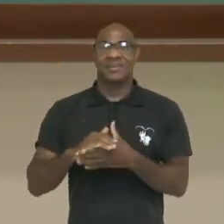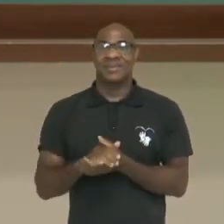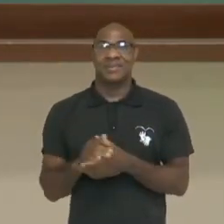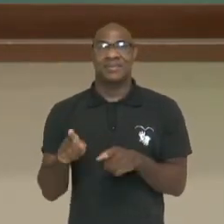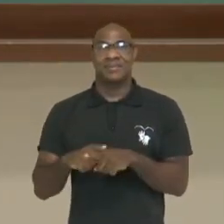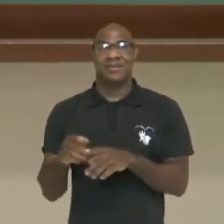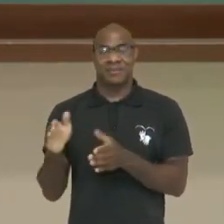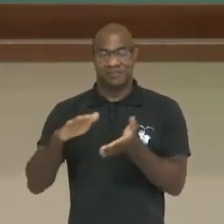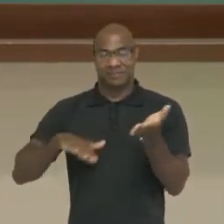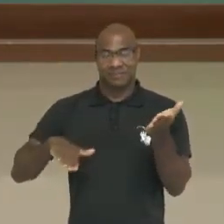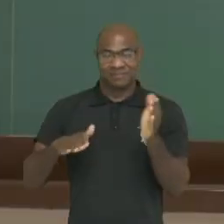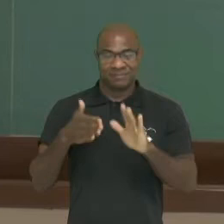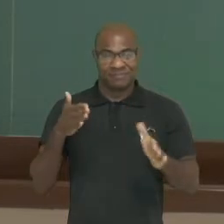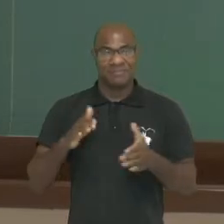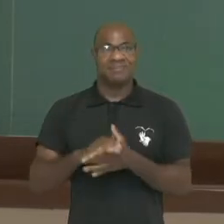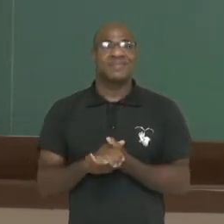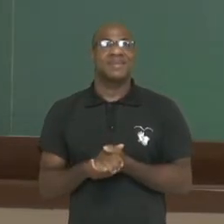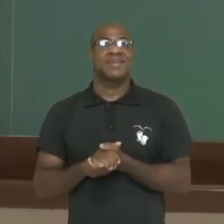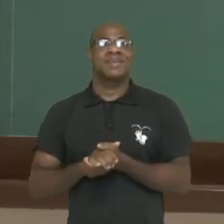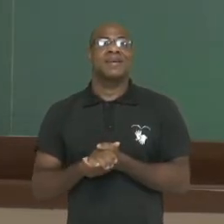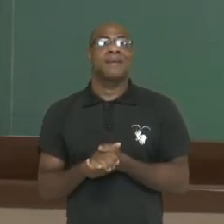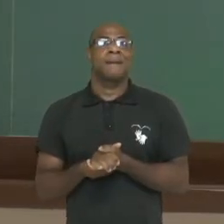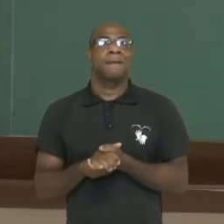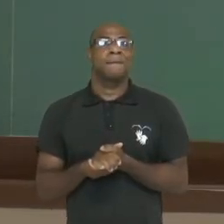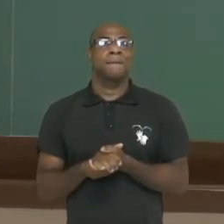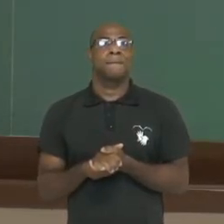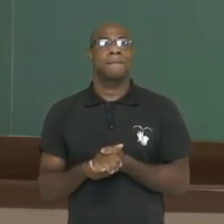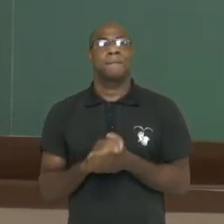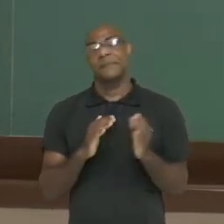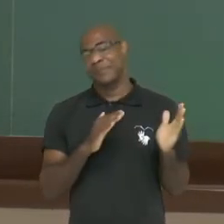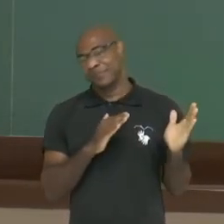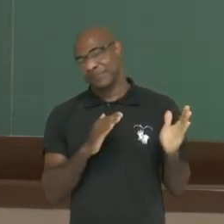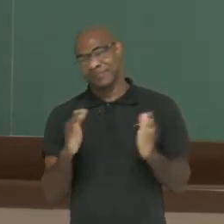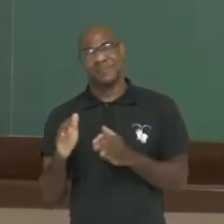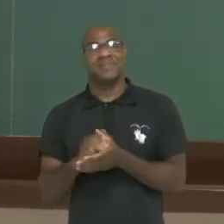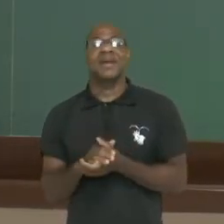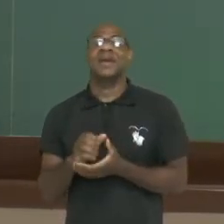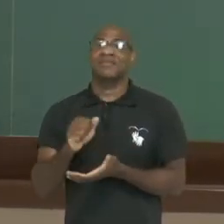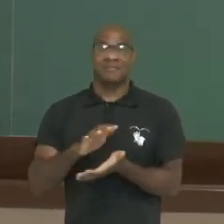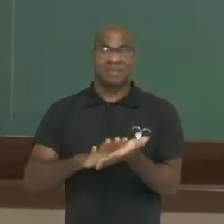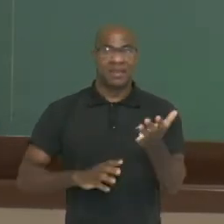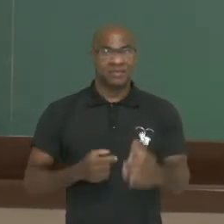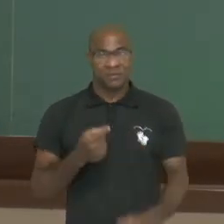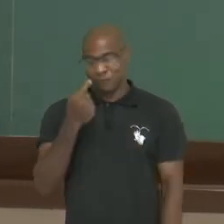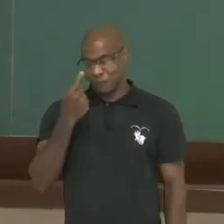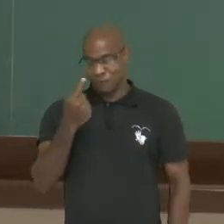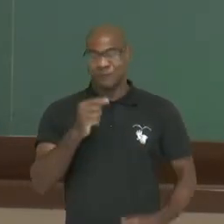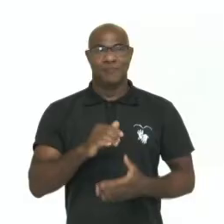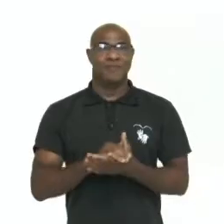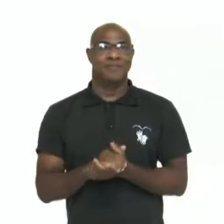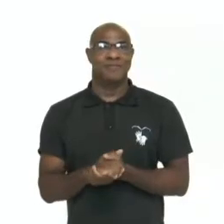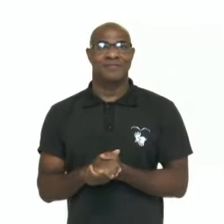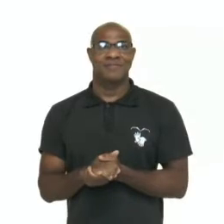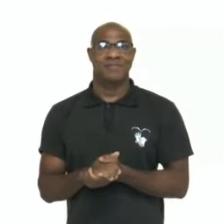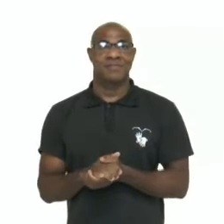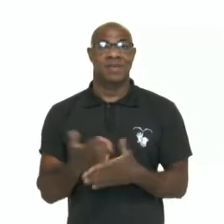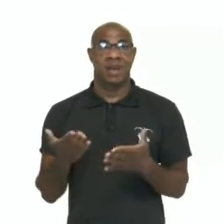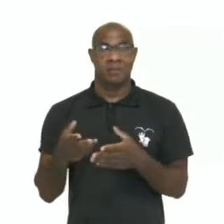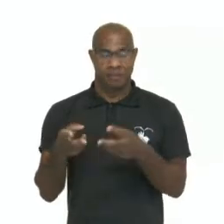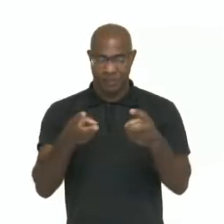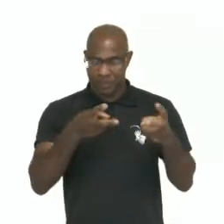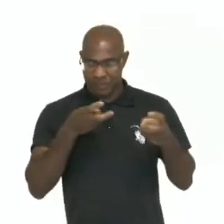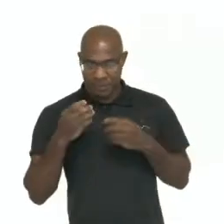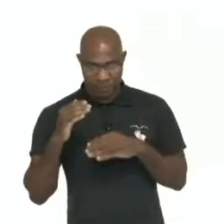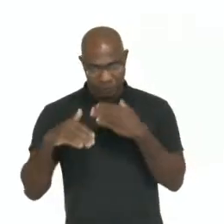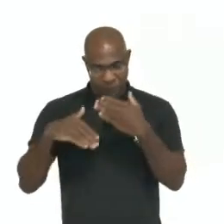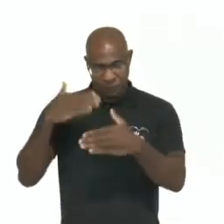né? Então, dando sequência, vamos a uma atividade. Ao avaliar o desempenho